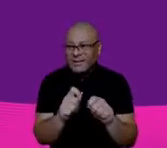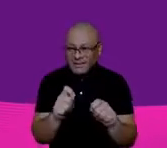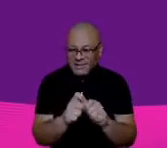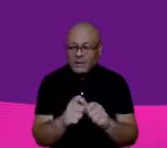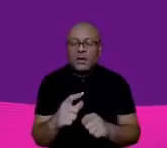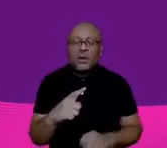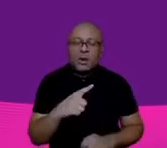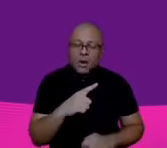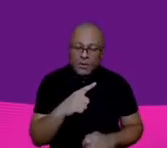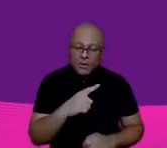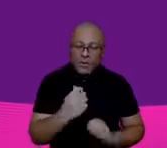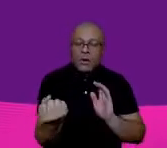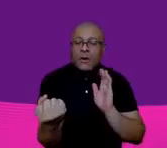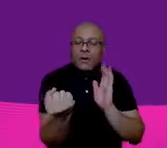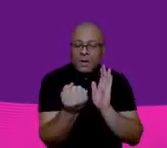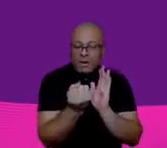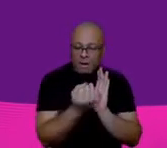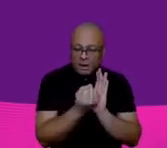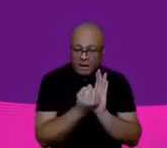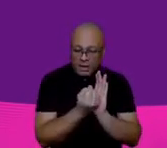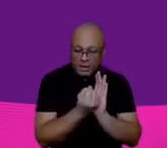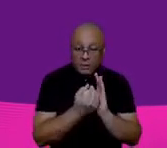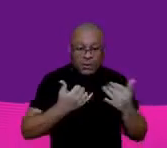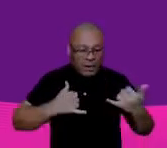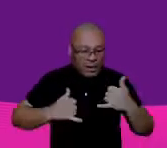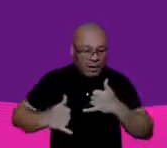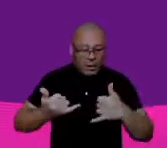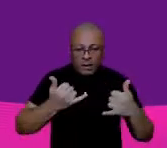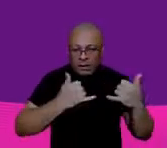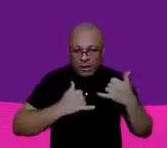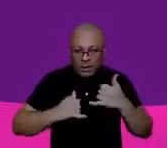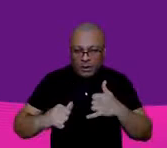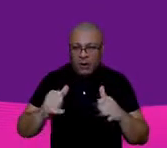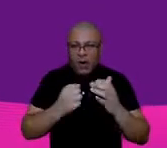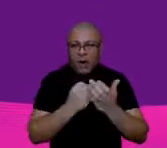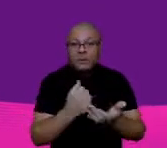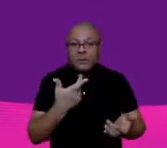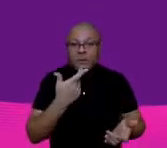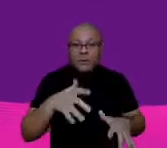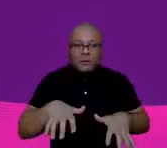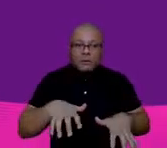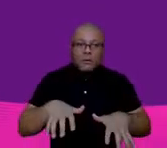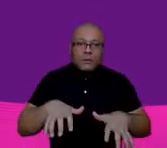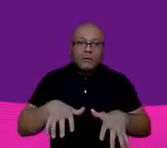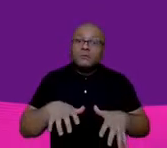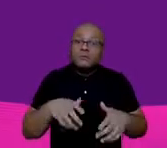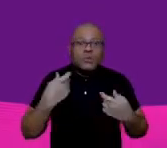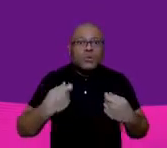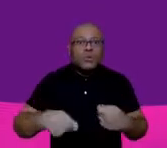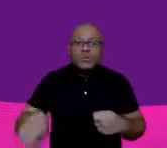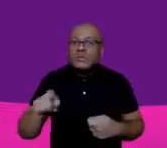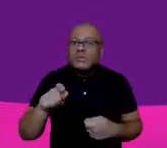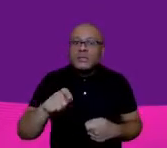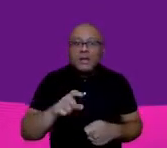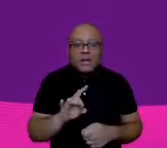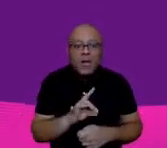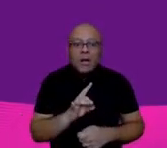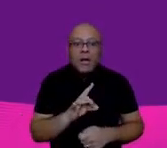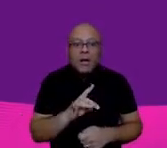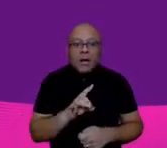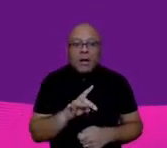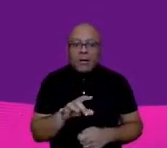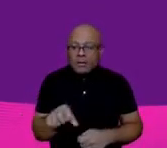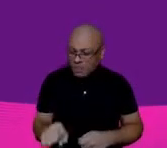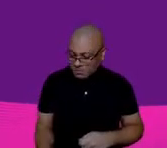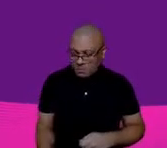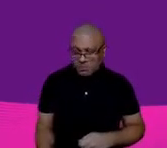biomarcador e a energia vai ser entregue a depender disso. Por exemplo, tremor essencial, eu não preciso ficar com o aparelho ligado se eu estou com o braço parado. Mas na hora que eu faço assim com o